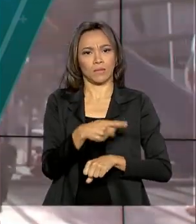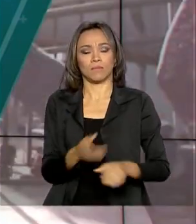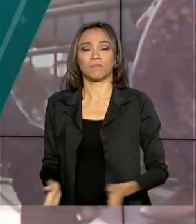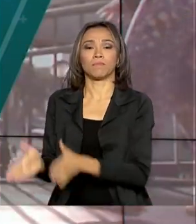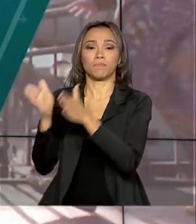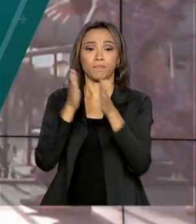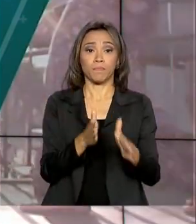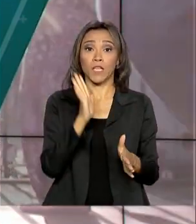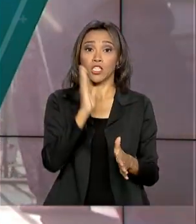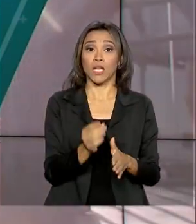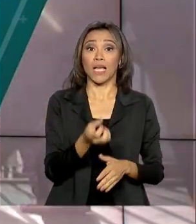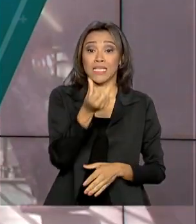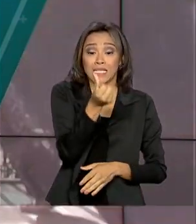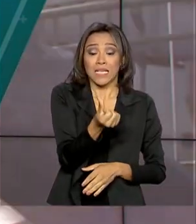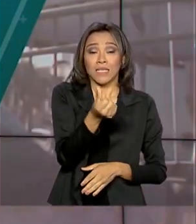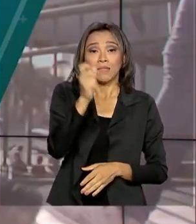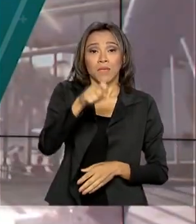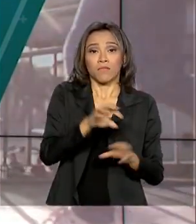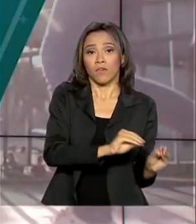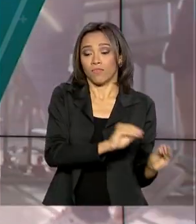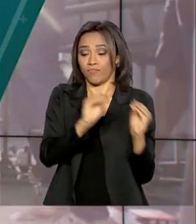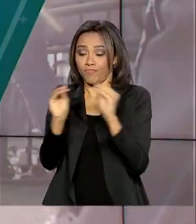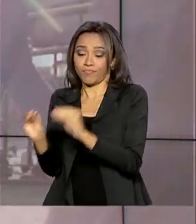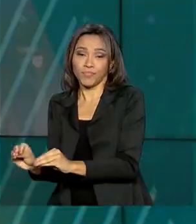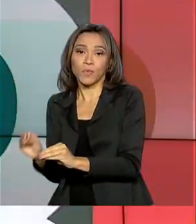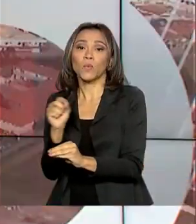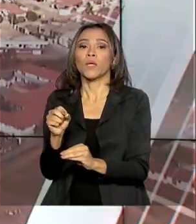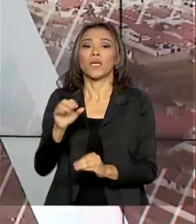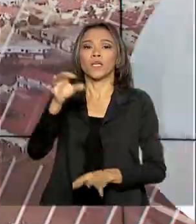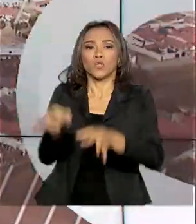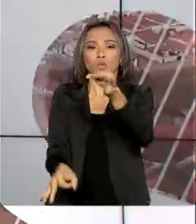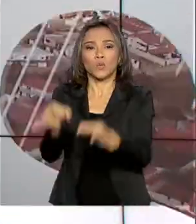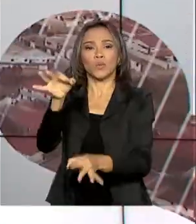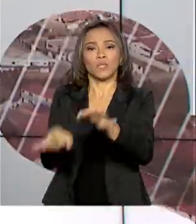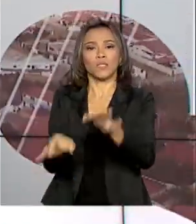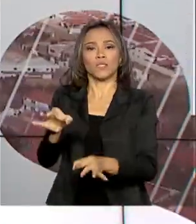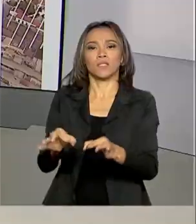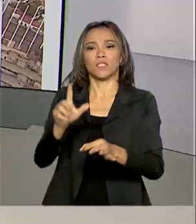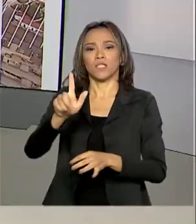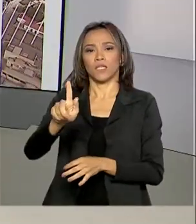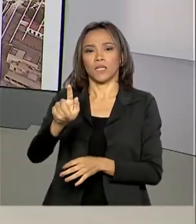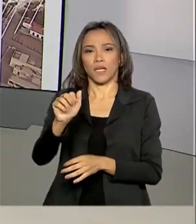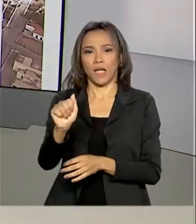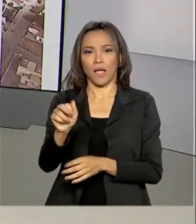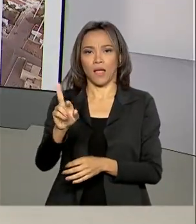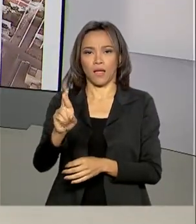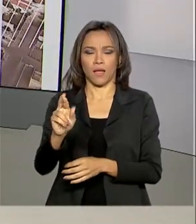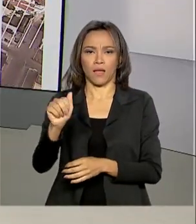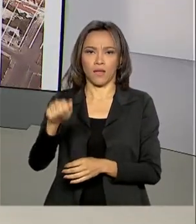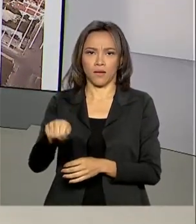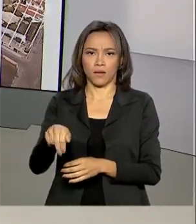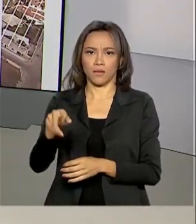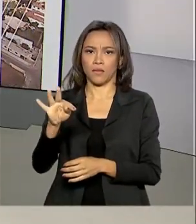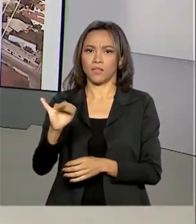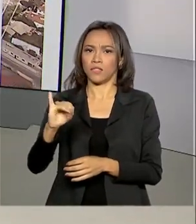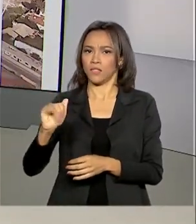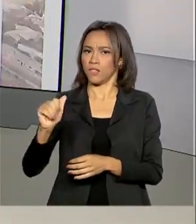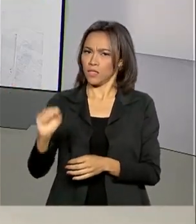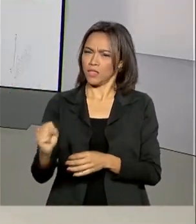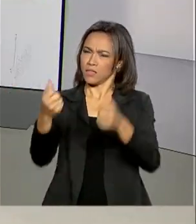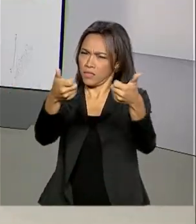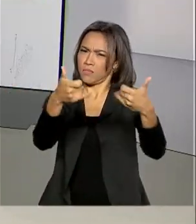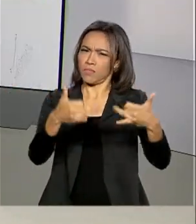Foi adiada por 6 meses a implementação do juiz de garantias. Quem explica para a gente é a repórter Selma Dias, que está